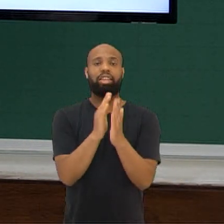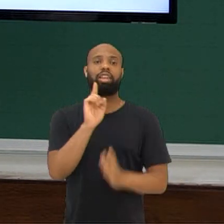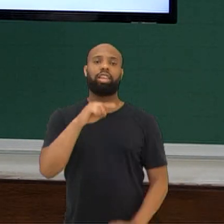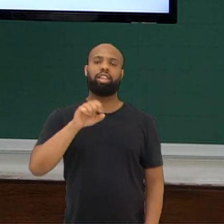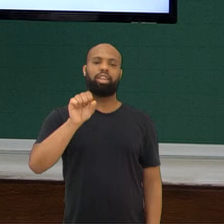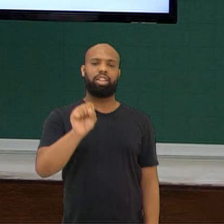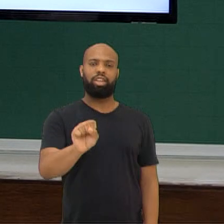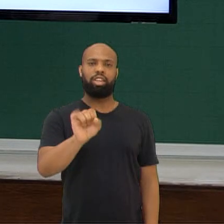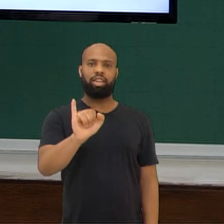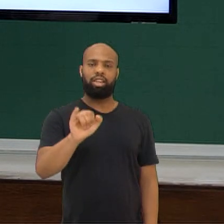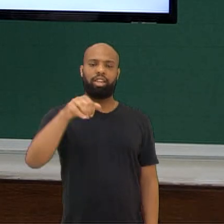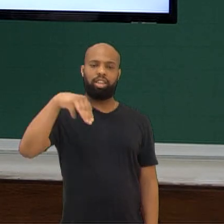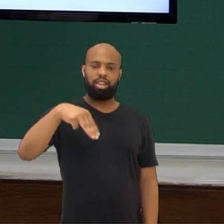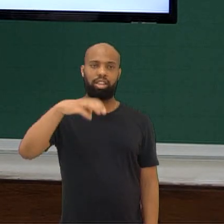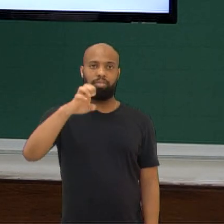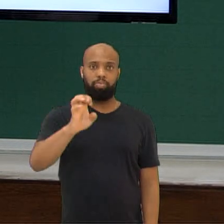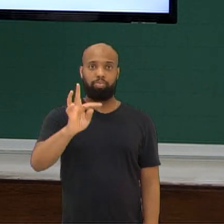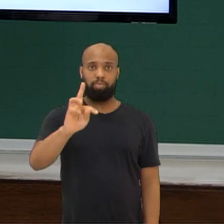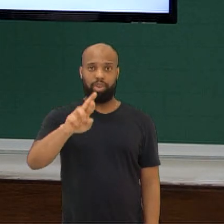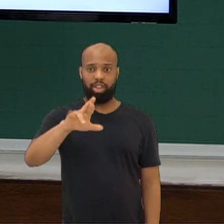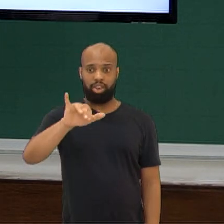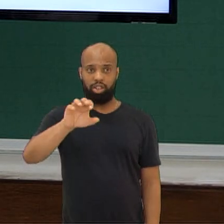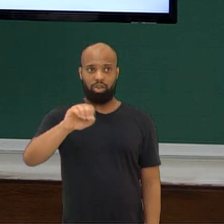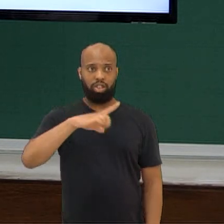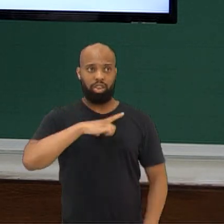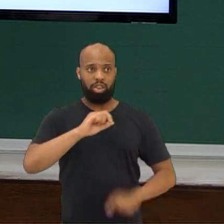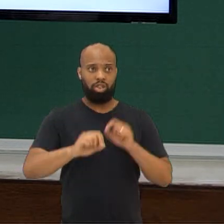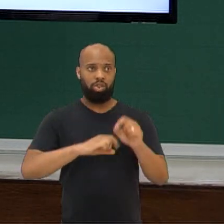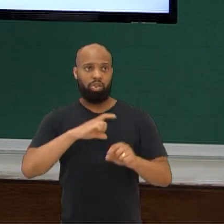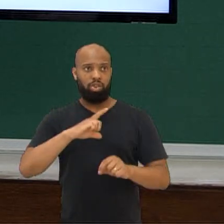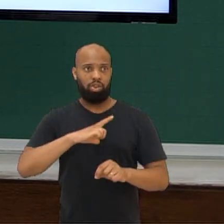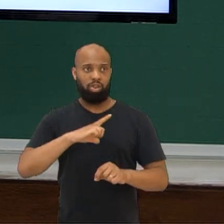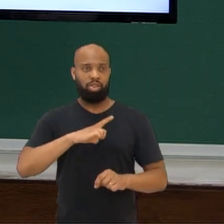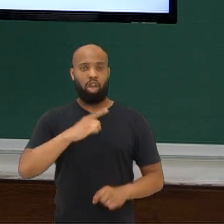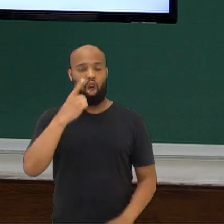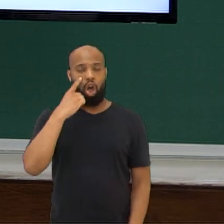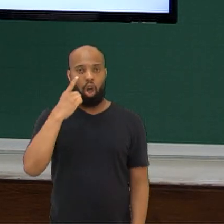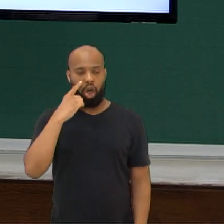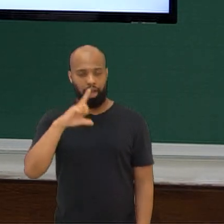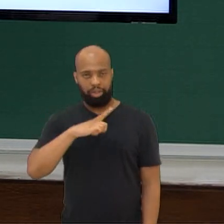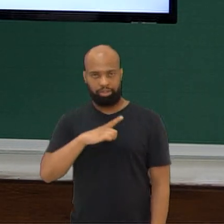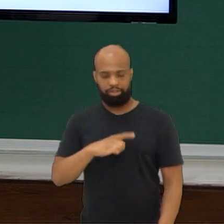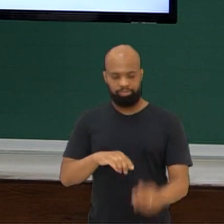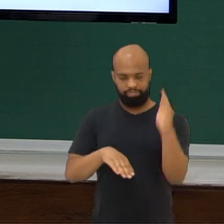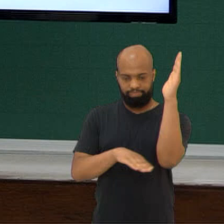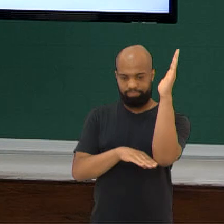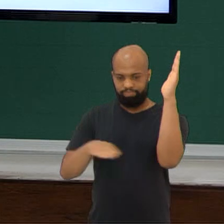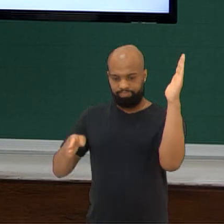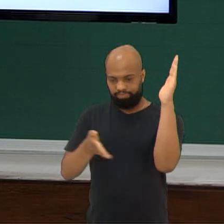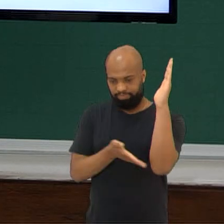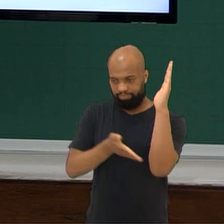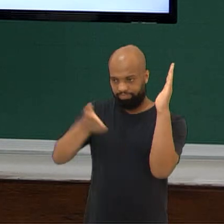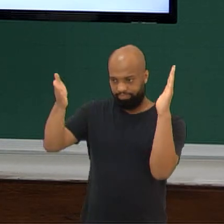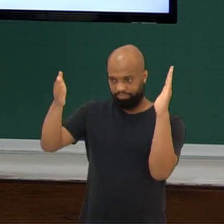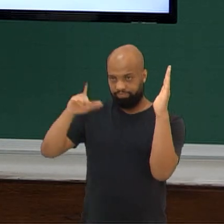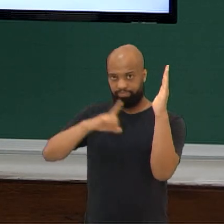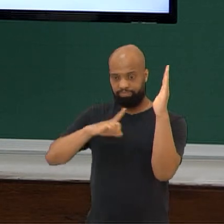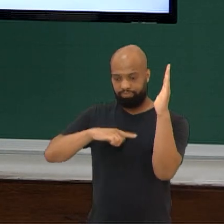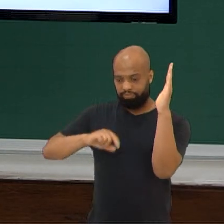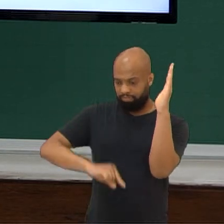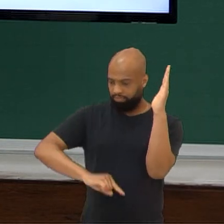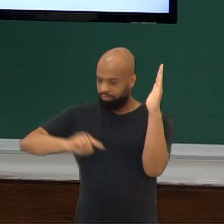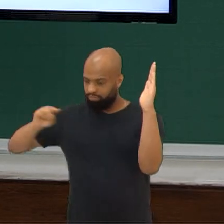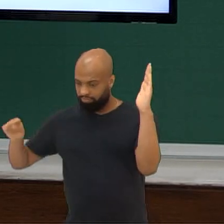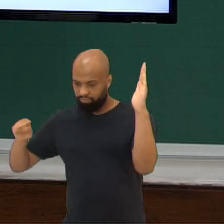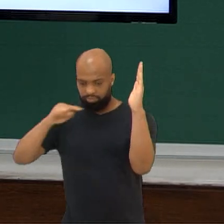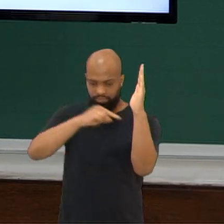a distância entre essa linha pontilhada e essa curva de baixo, e a linha pontilhada e a curva de cima